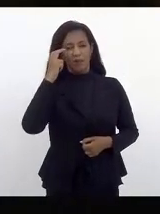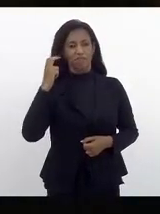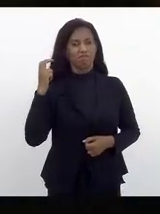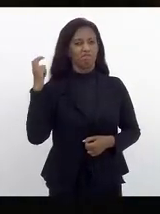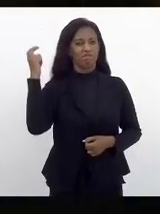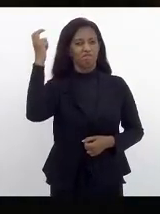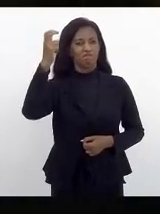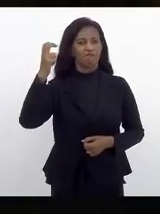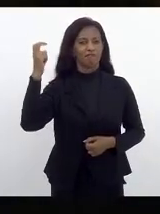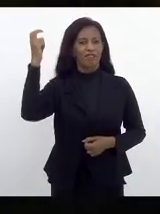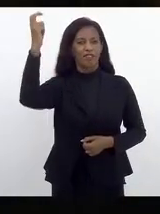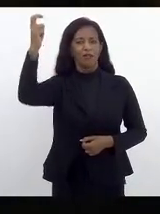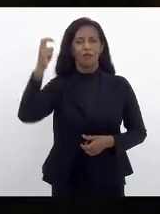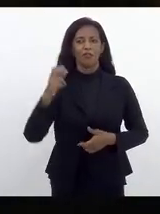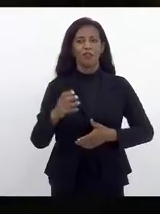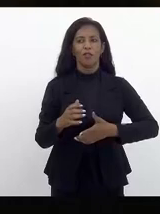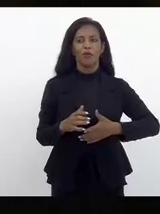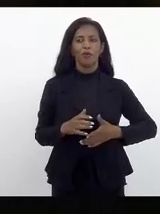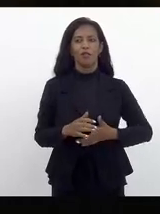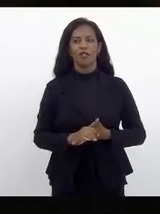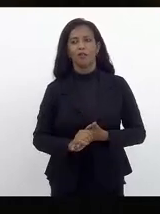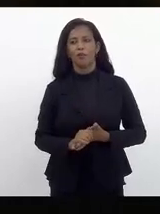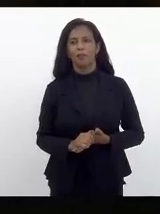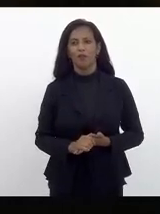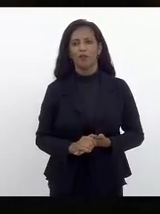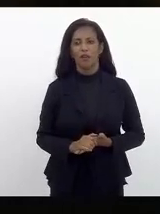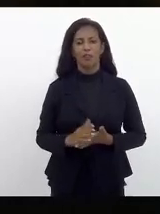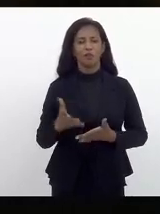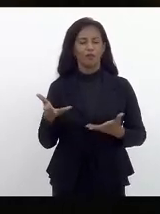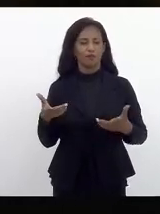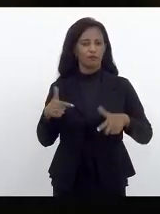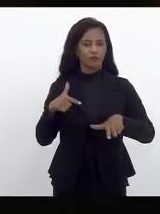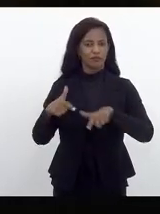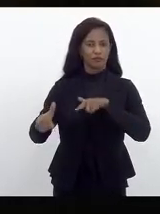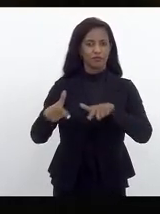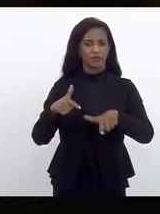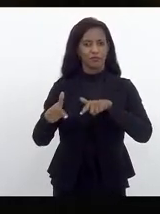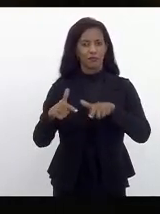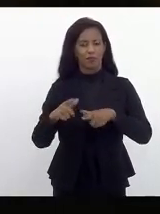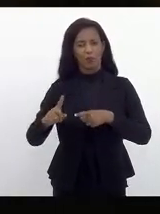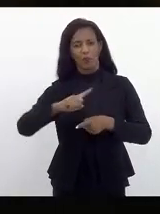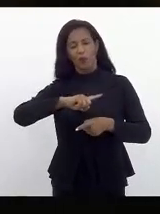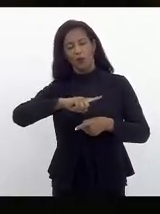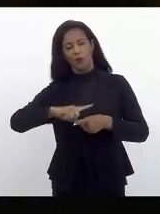jurídico, e também pela sua brilhante atuação